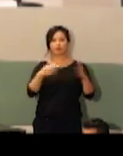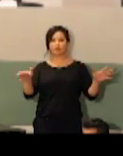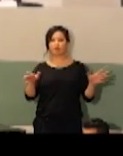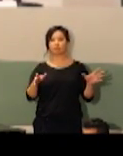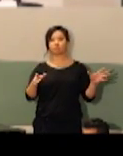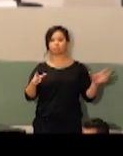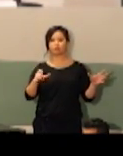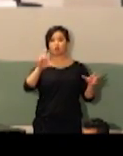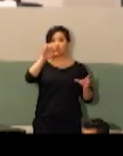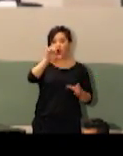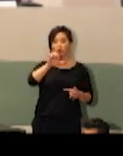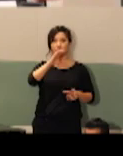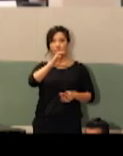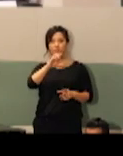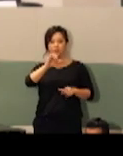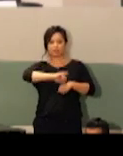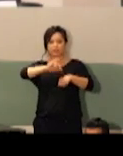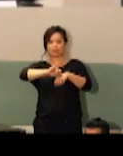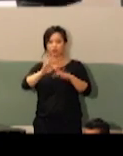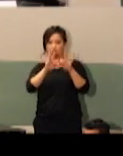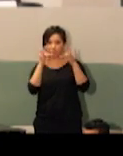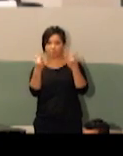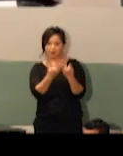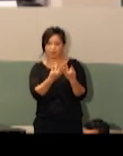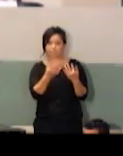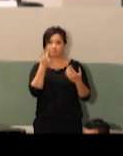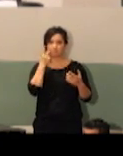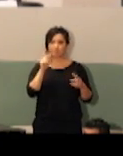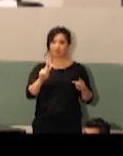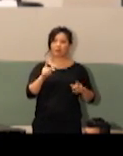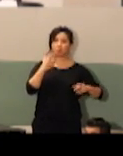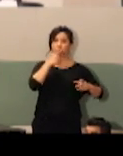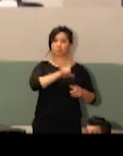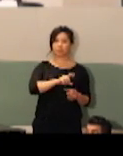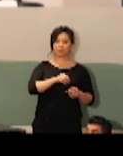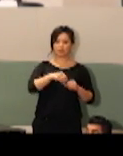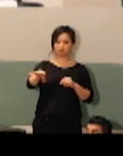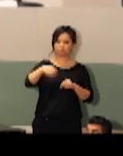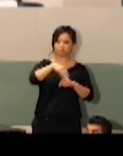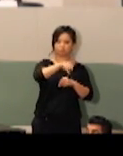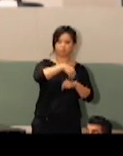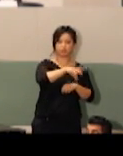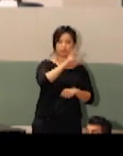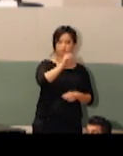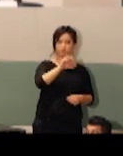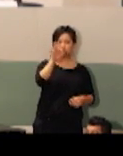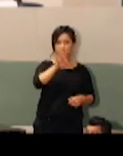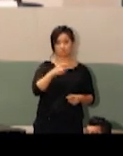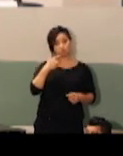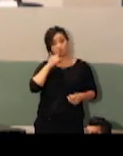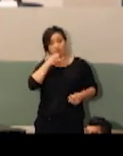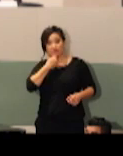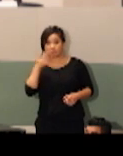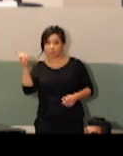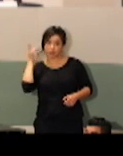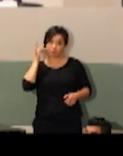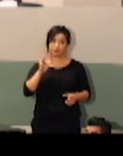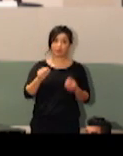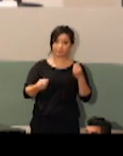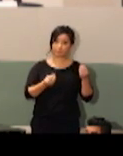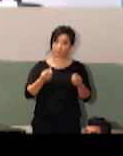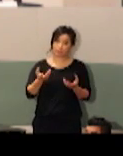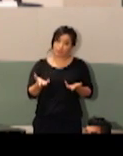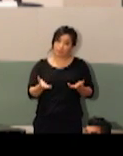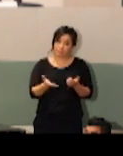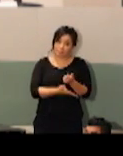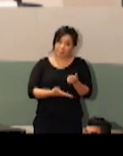de 50%. Infelizmente, o nosso companheiro não sabe qual é a cobertura da atenção básica que tem hoje no